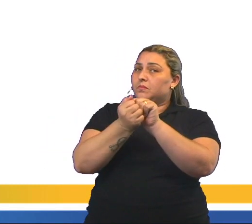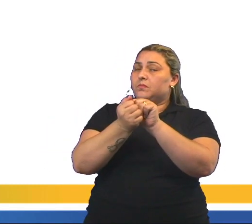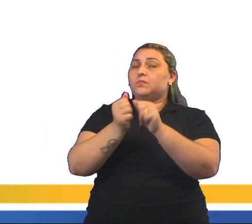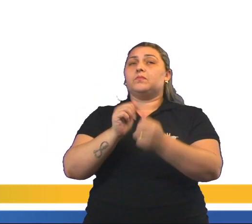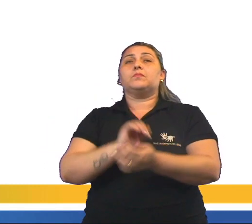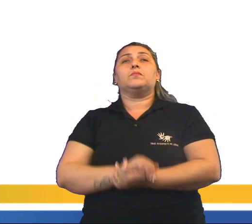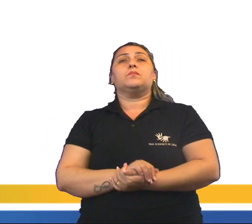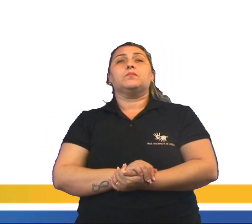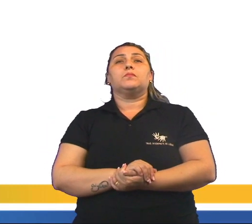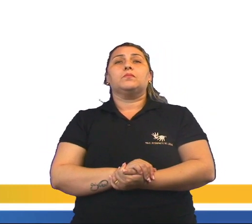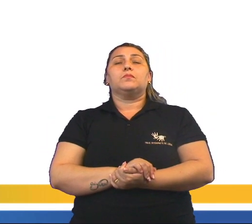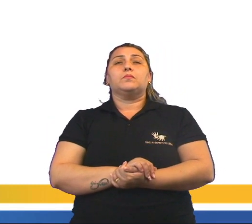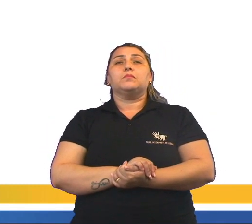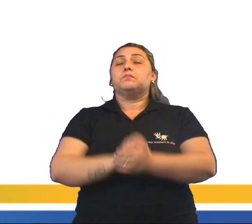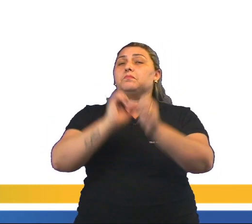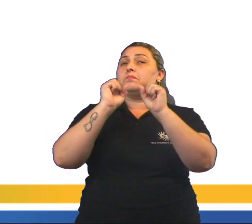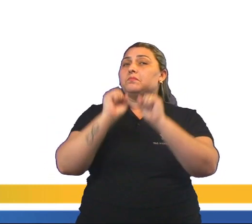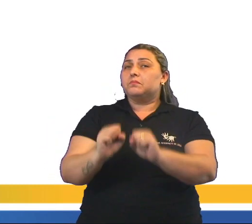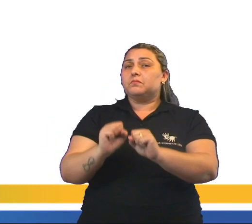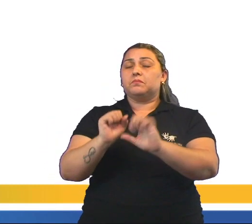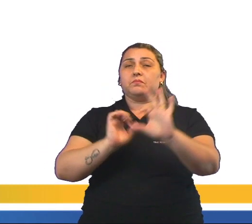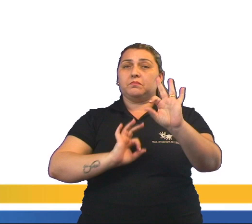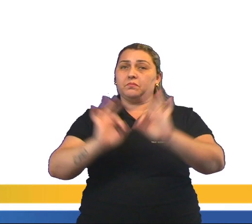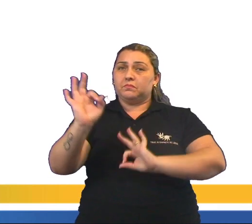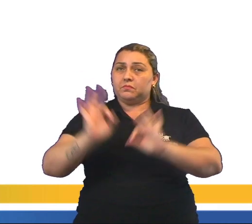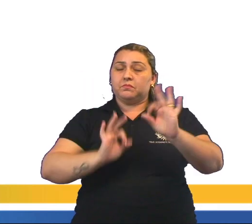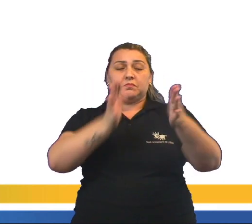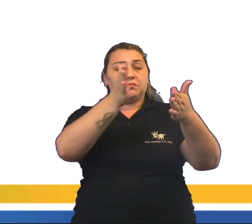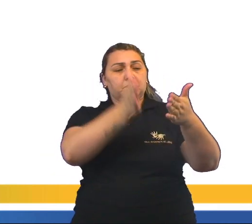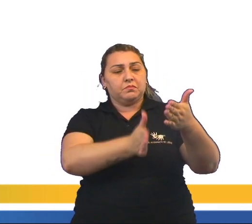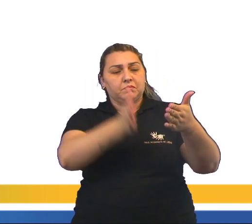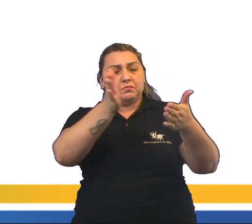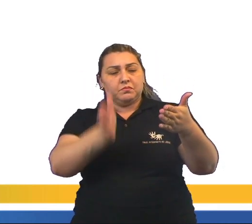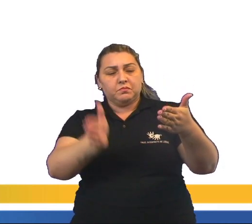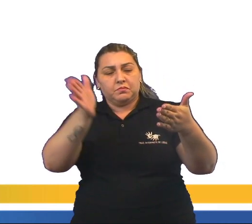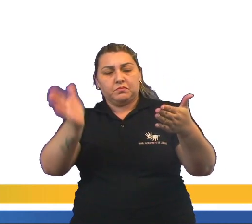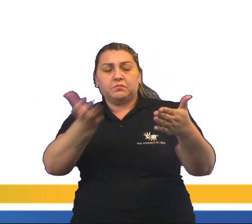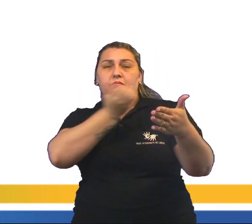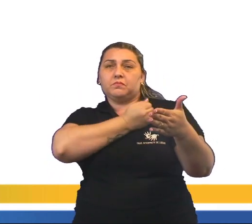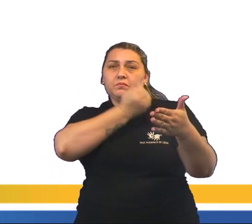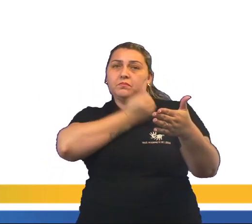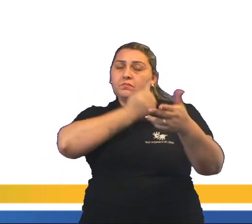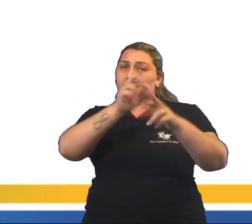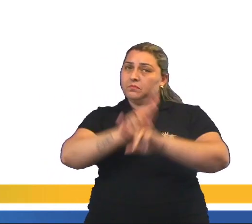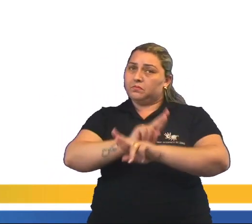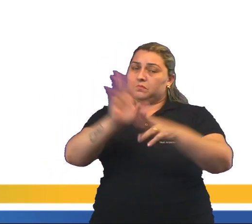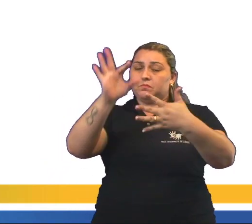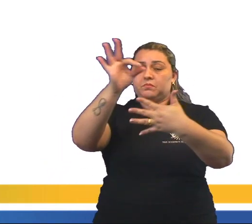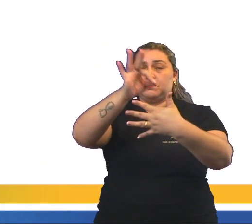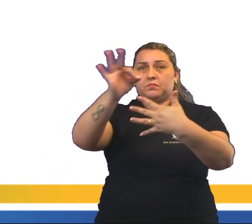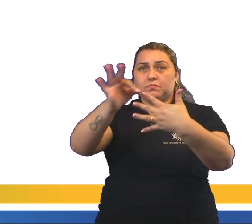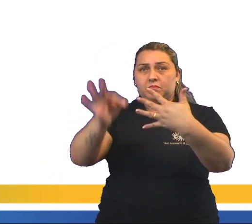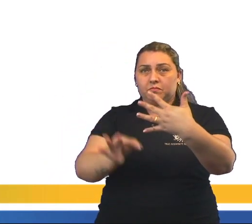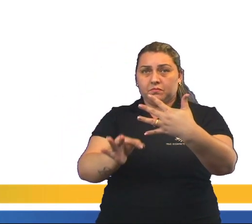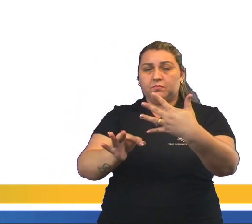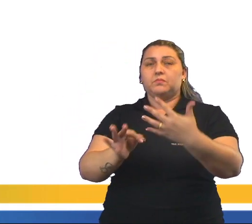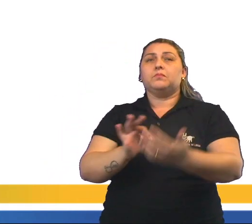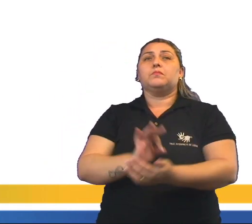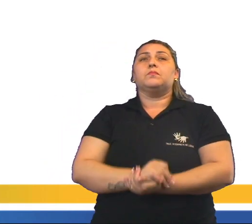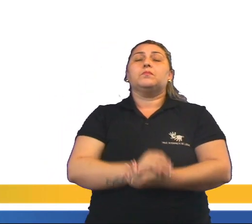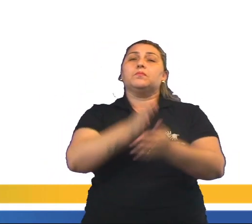tá junto então podemos montar uma sequência numérica com diferentes critérios